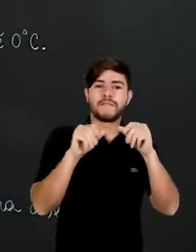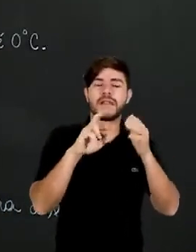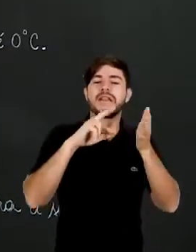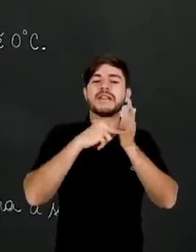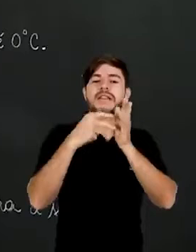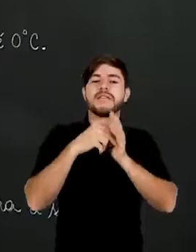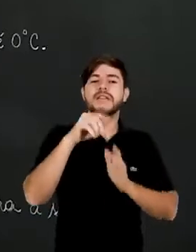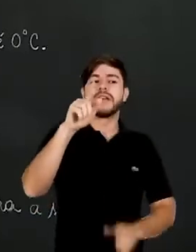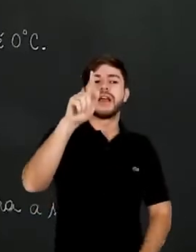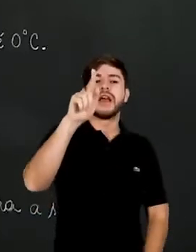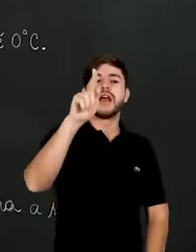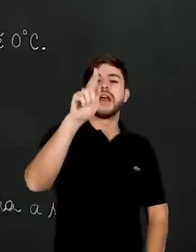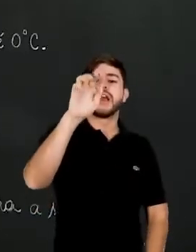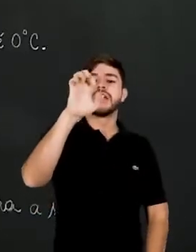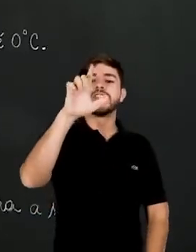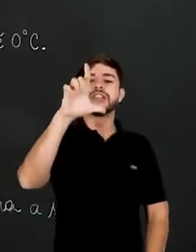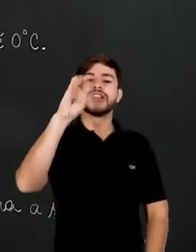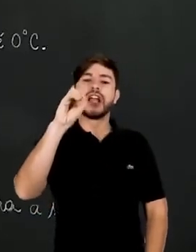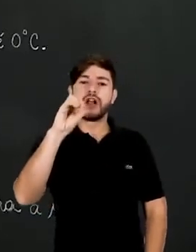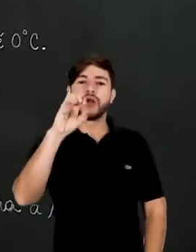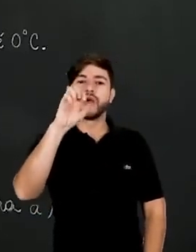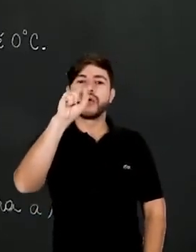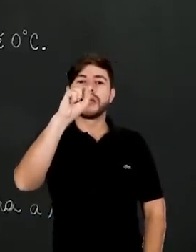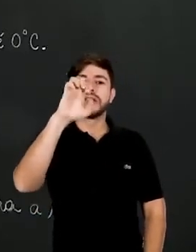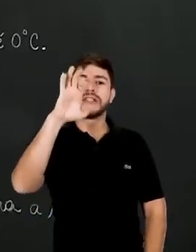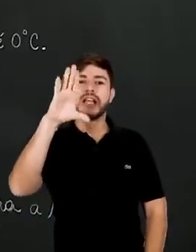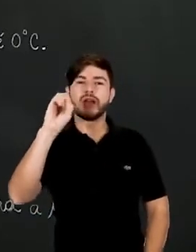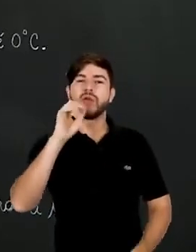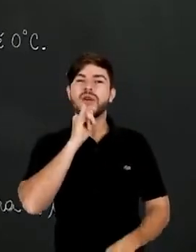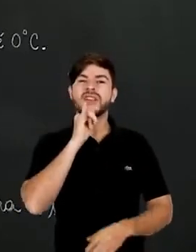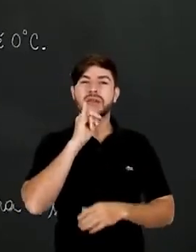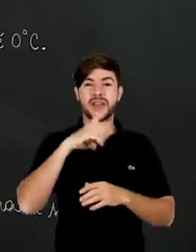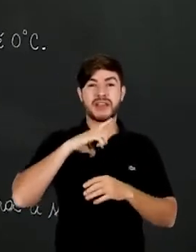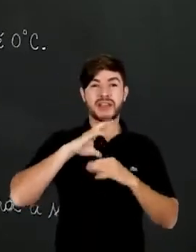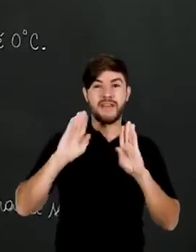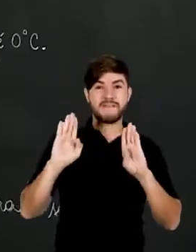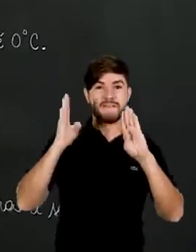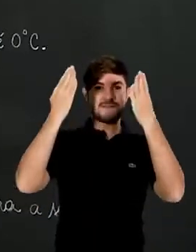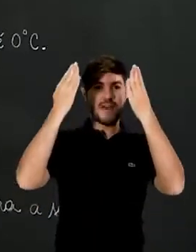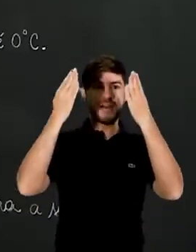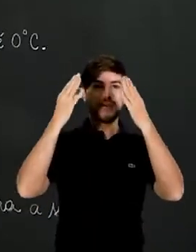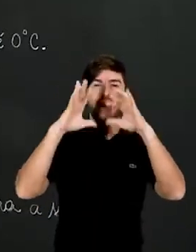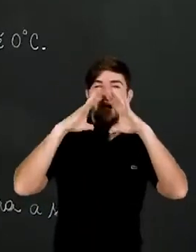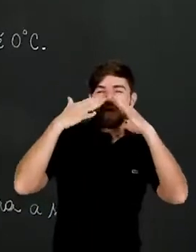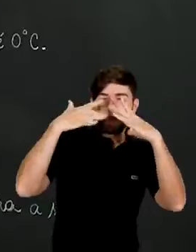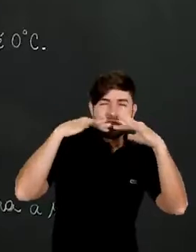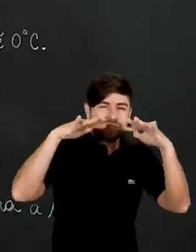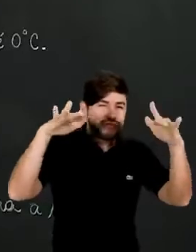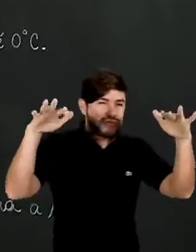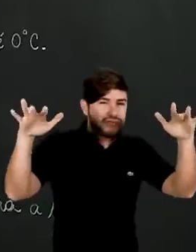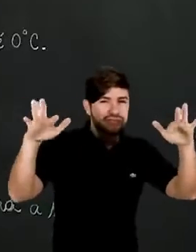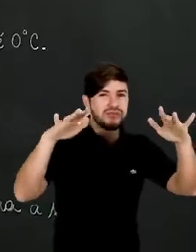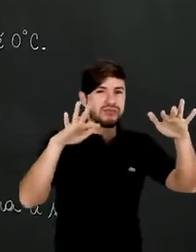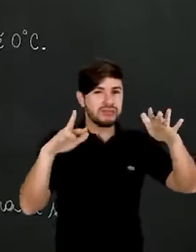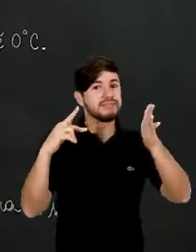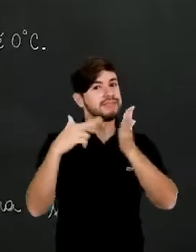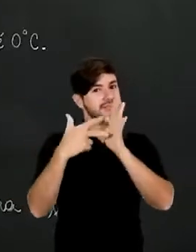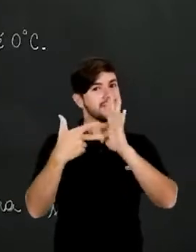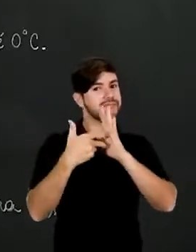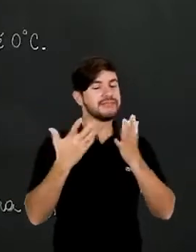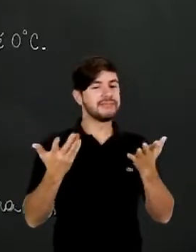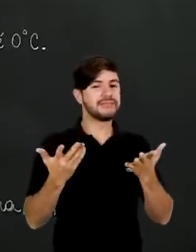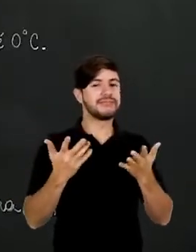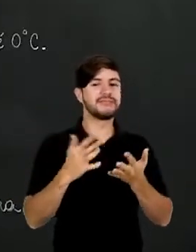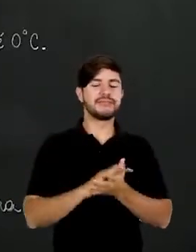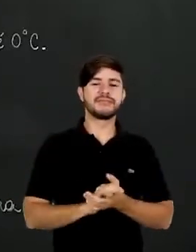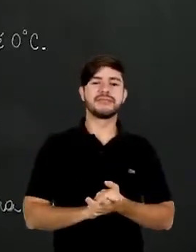para pessoas que vendem, por exemplo, picolé na rua, coisas que não podem realmente ficar molhado, não pode derreter. Ele é